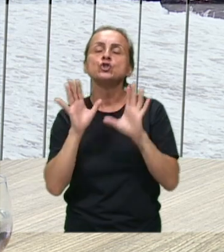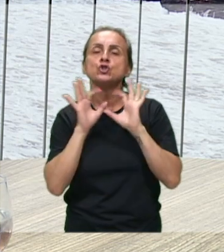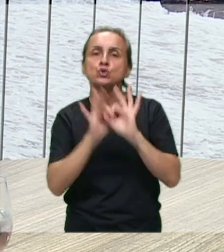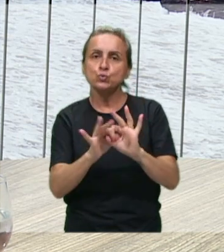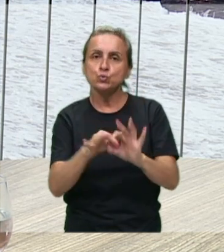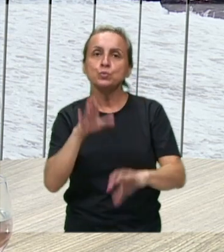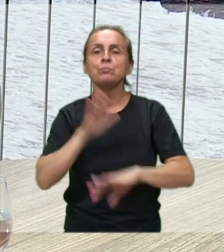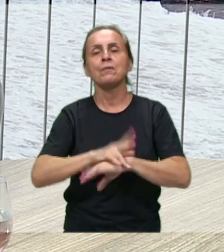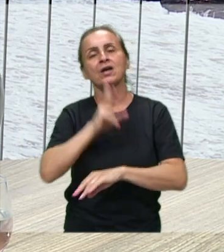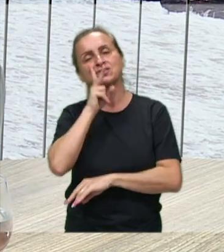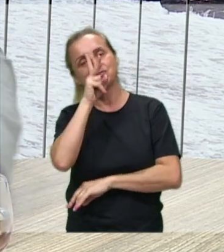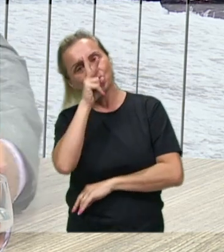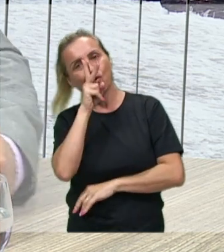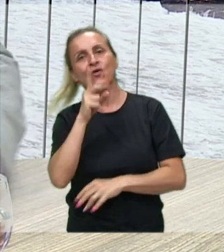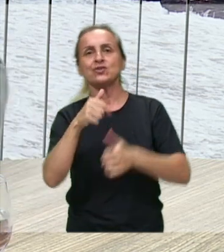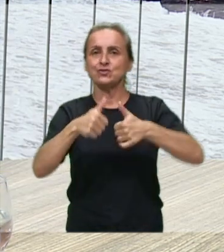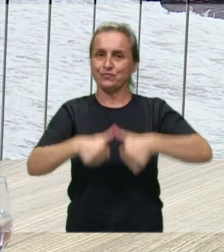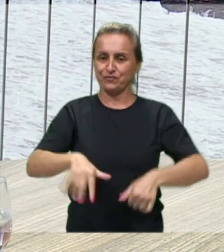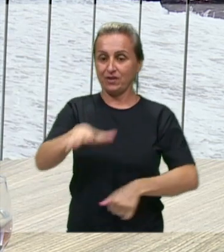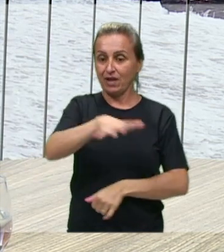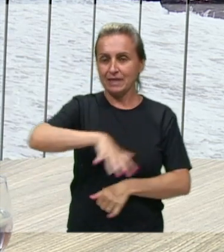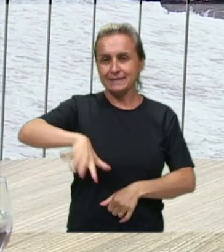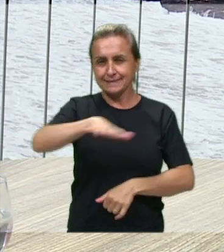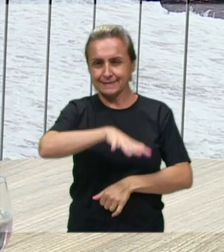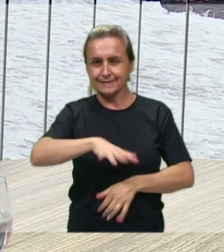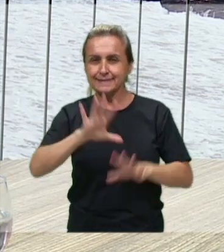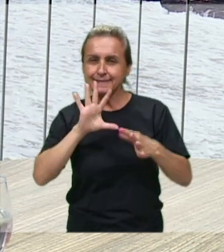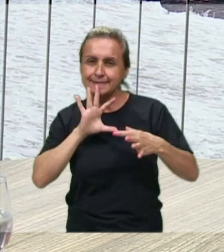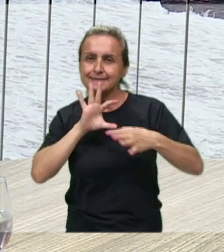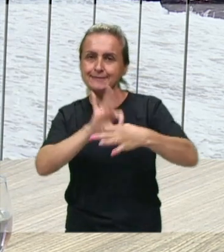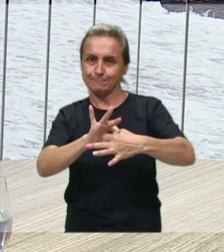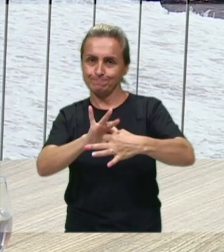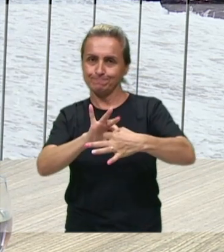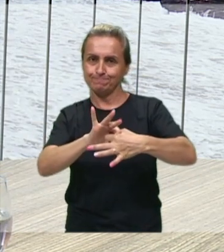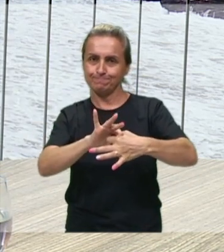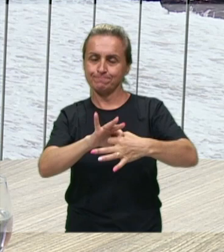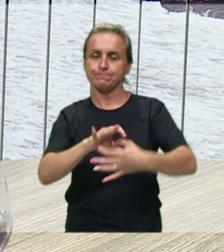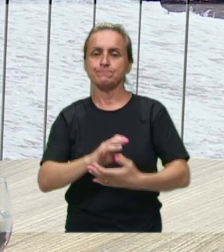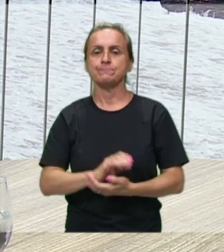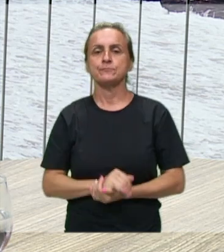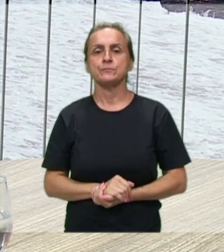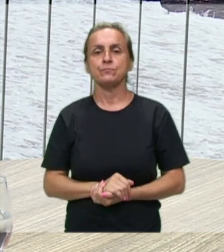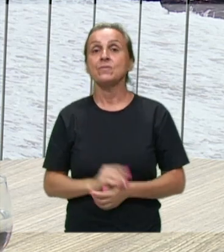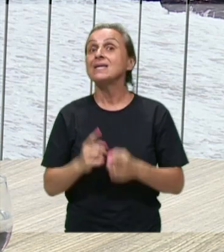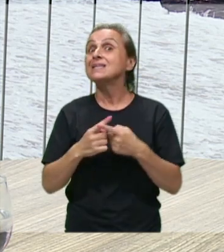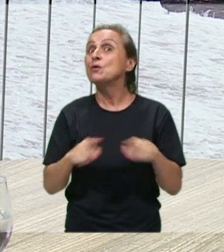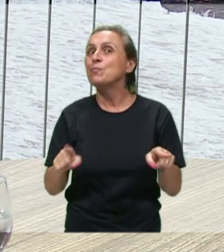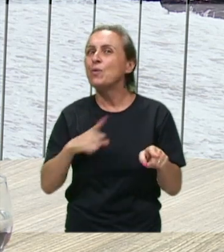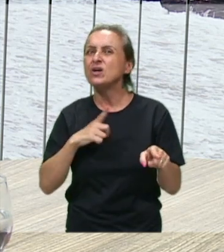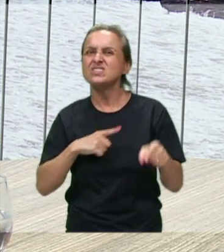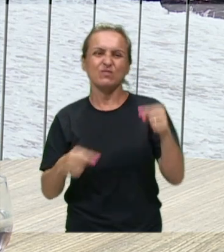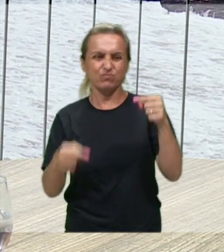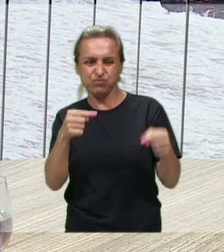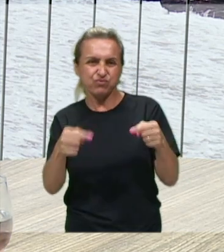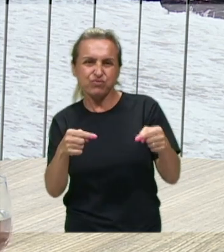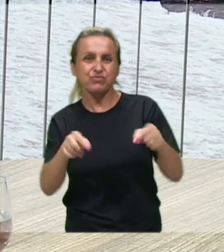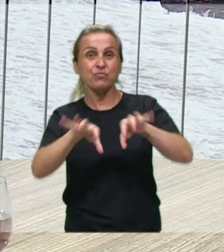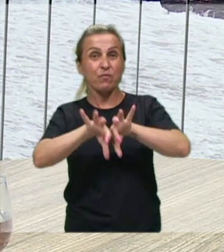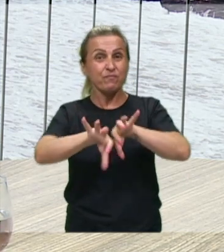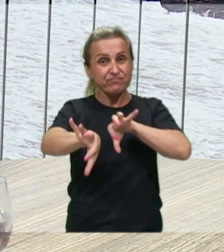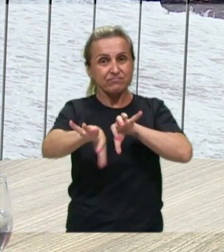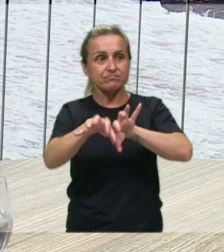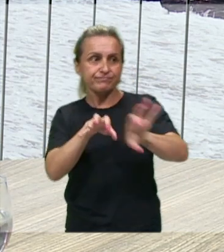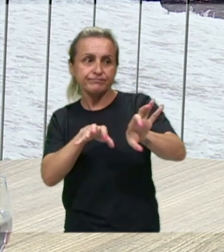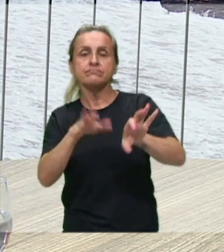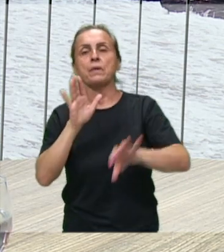indústrias, o armador e o pescador, essa tríplice aliança cada vez mais fortalece o setor. O que não pode ter, como falei anteriormente, o afastamento de todos.